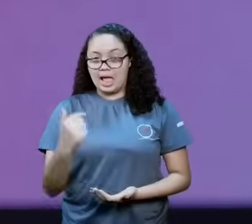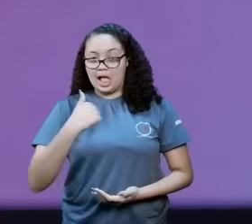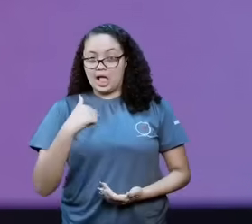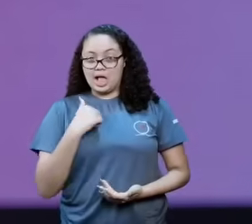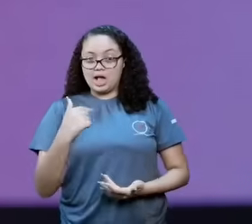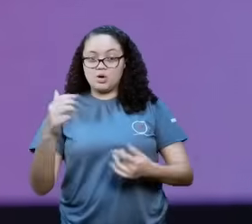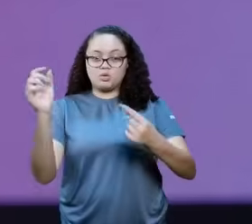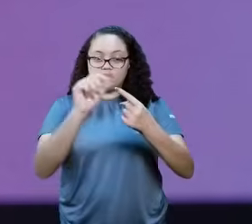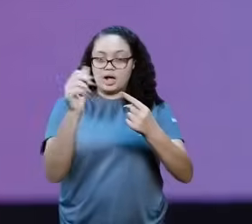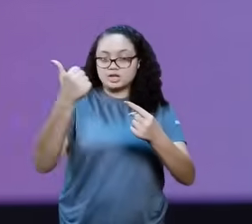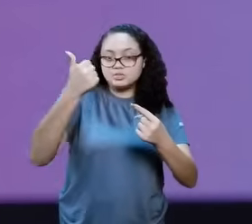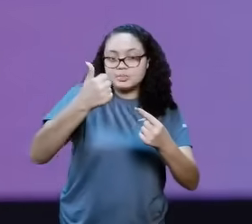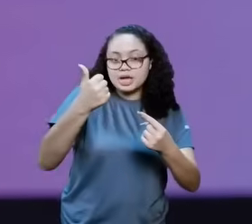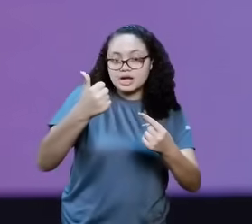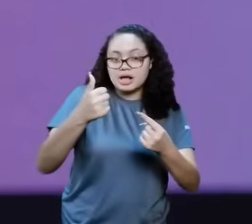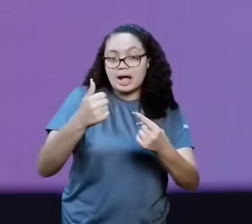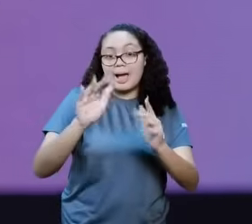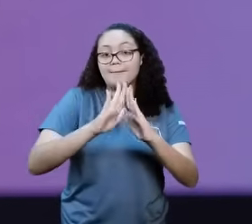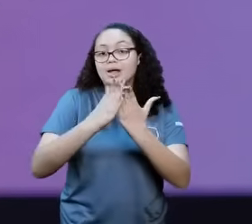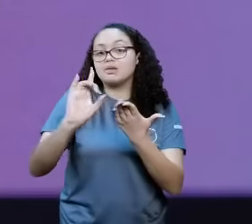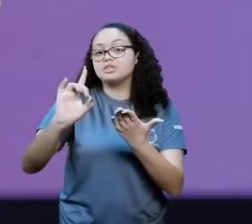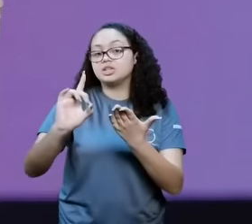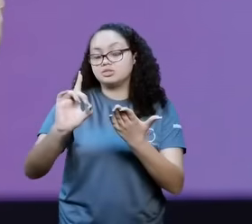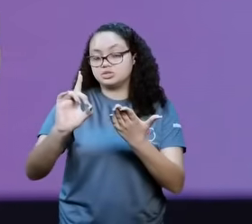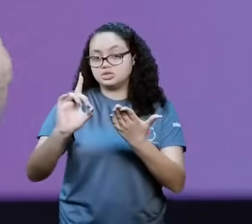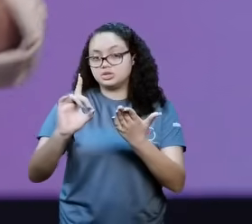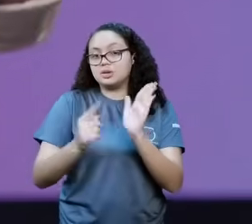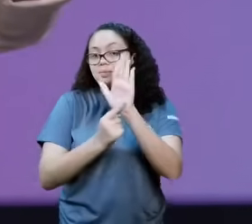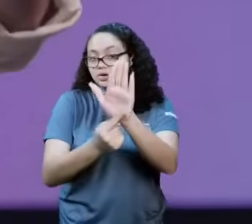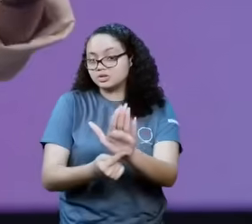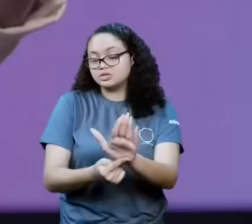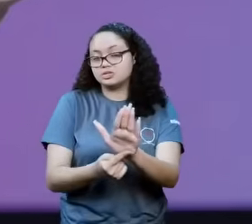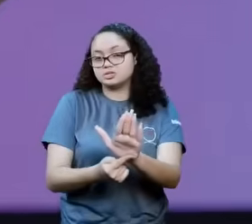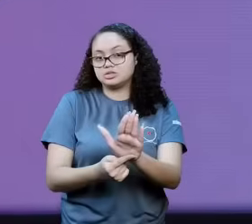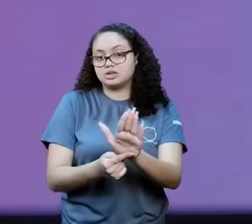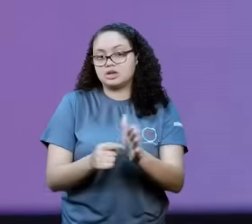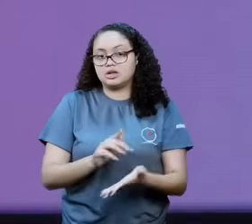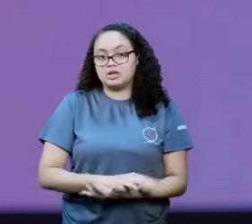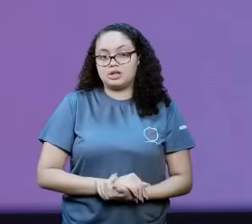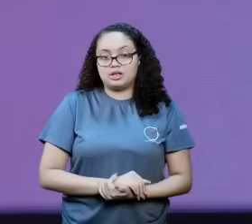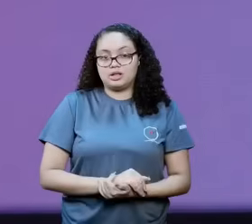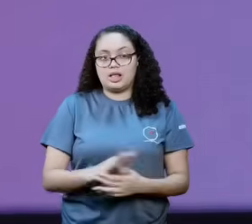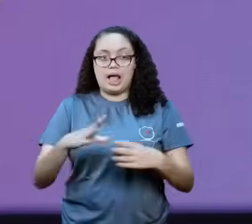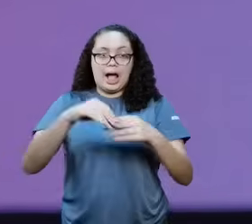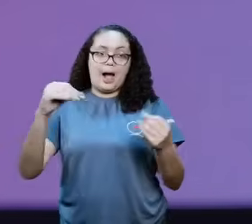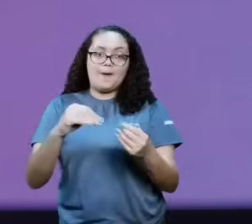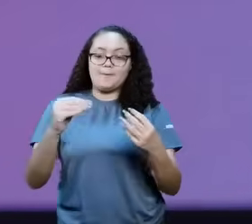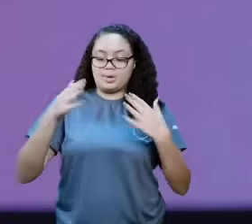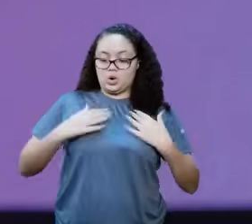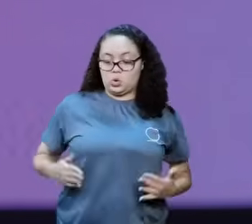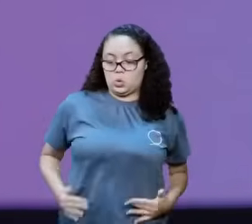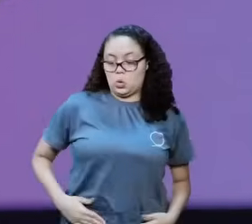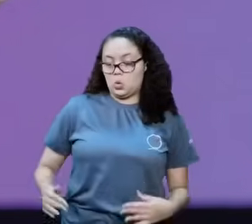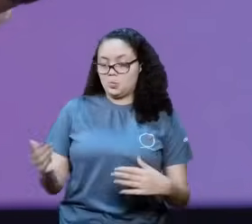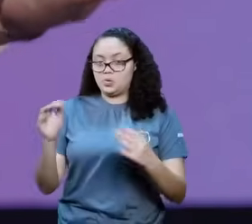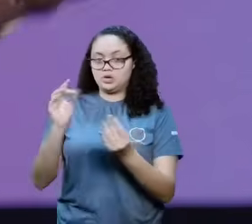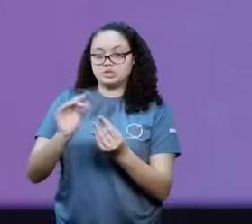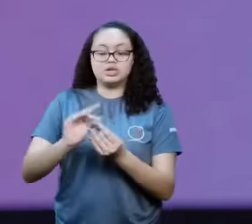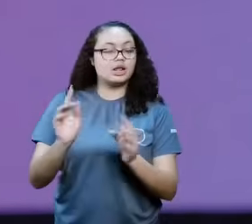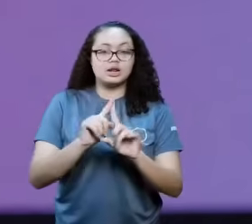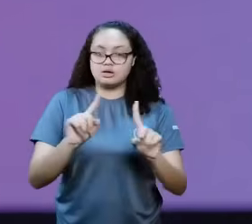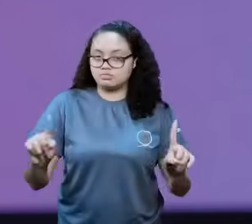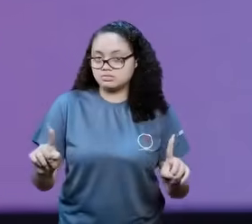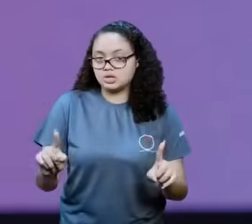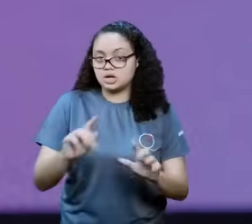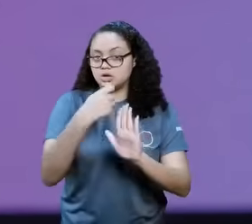estou botando espírito em primeiro lugar, é a palavra. O texto não revela alma, corpo e espírito. Corpo, alma e espírito. O texto